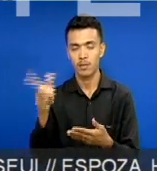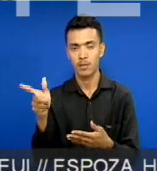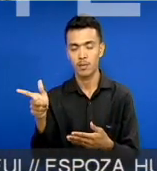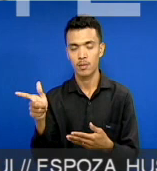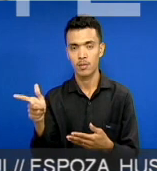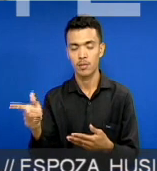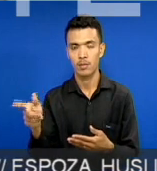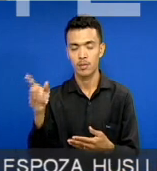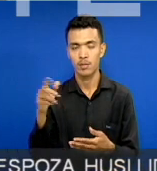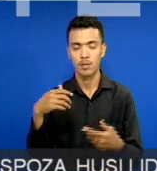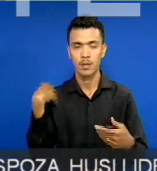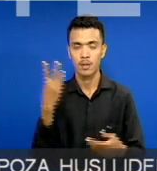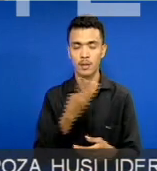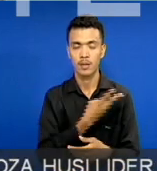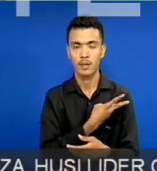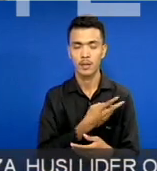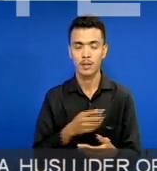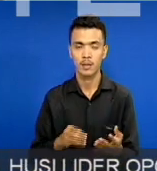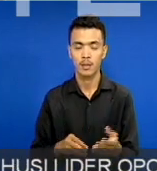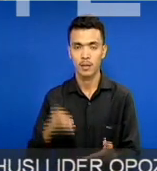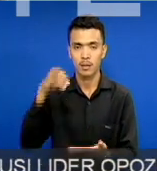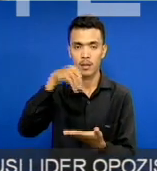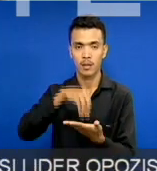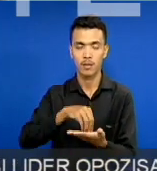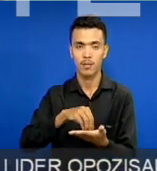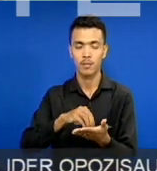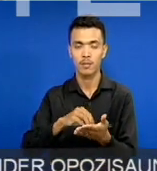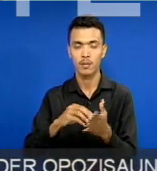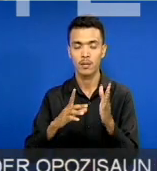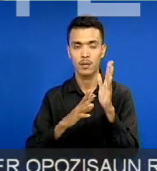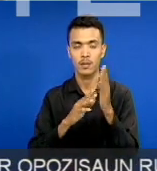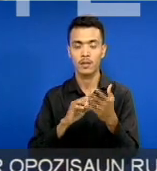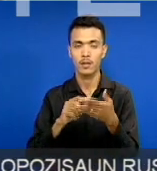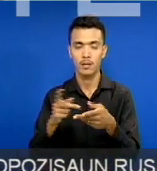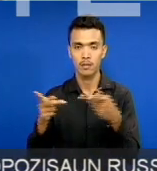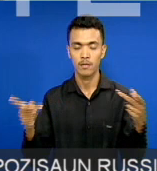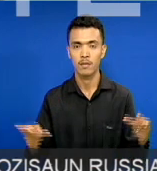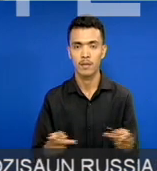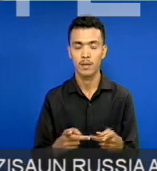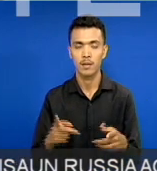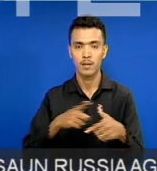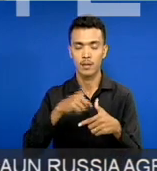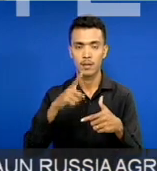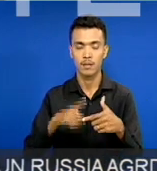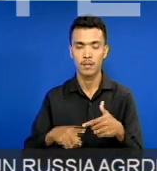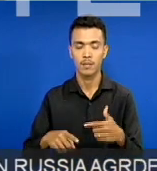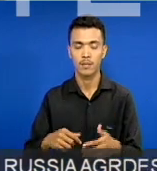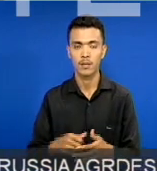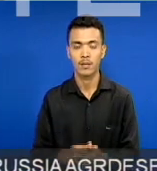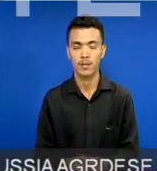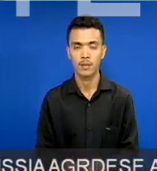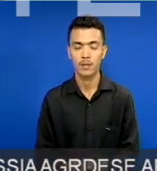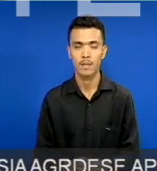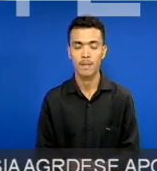anulo, né? E tá, hatama vai ter contadores, cliente sirva vai também ter contadores, depois enter. Depois de enter, tira